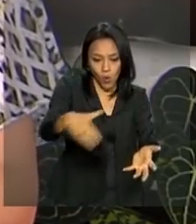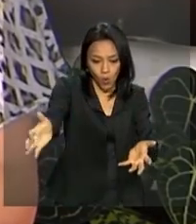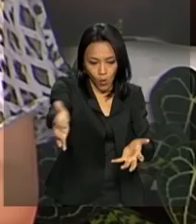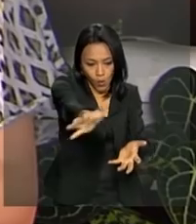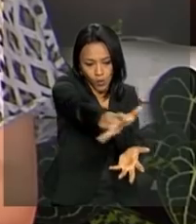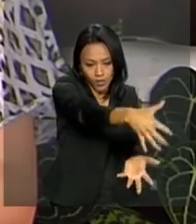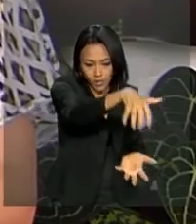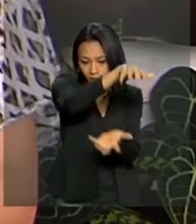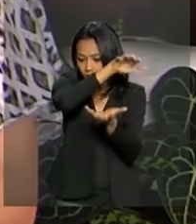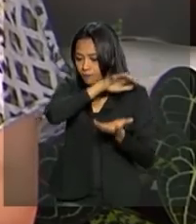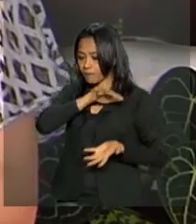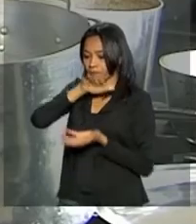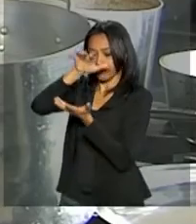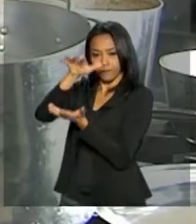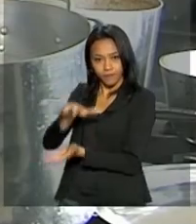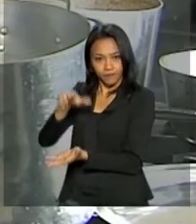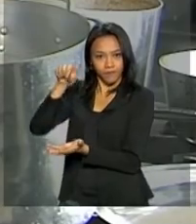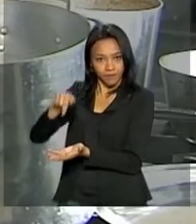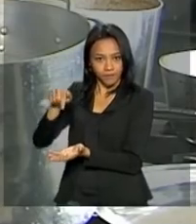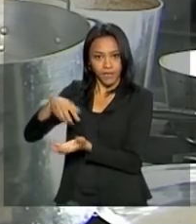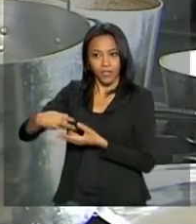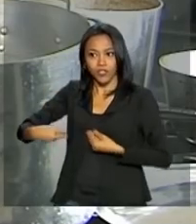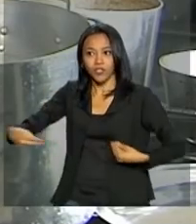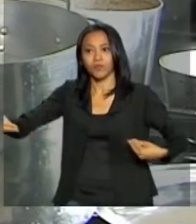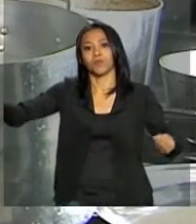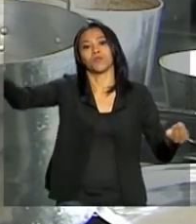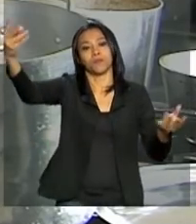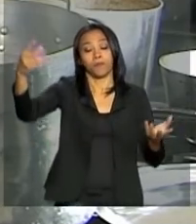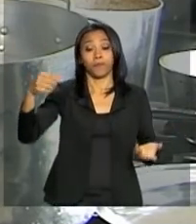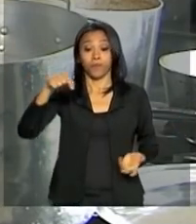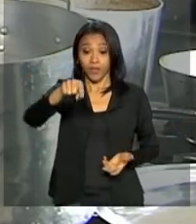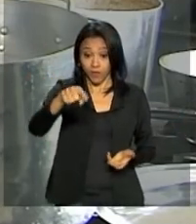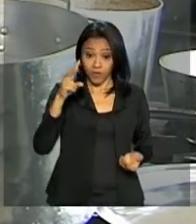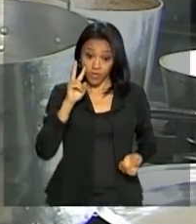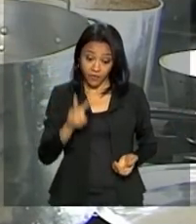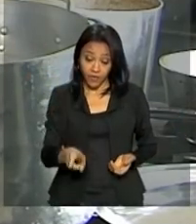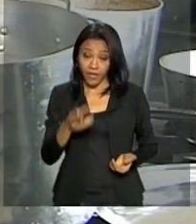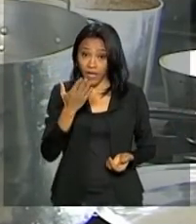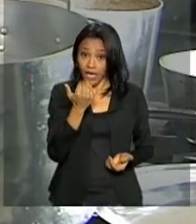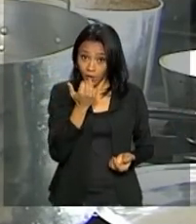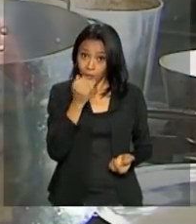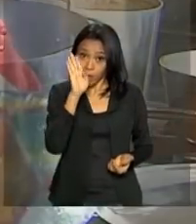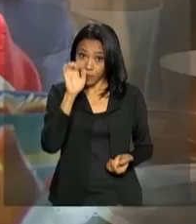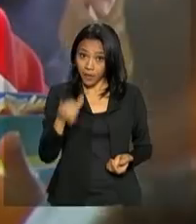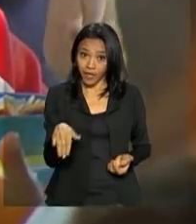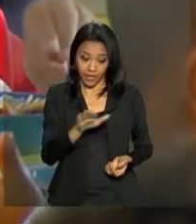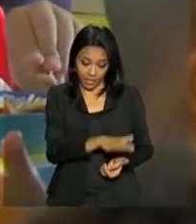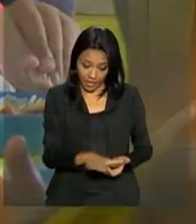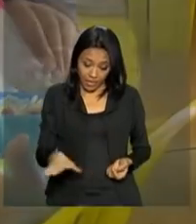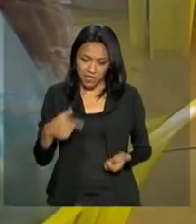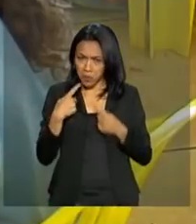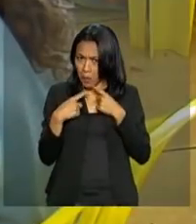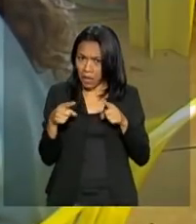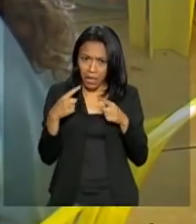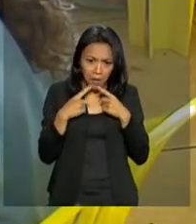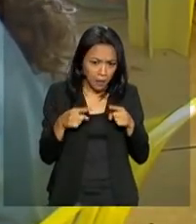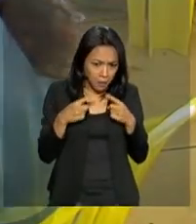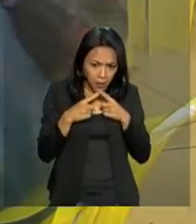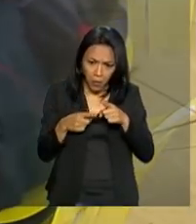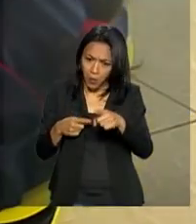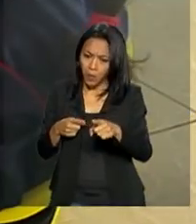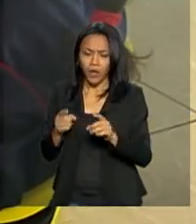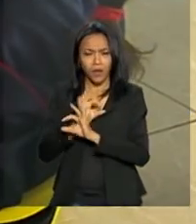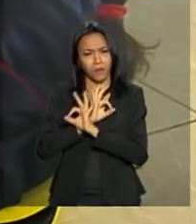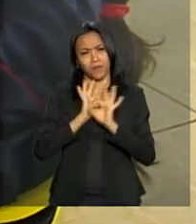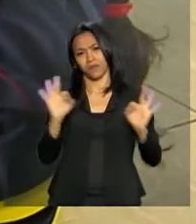rapidamente vai ser consumido você fazer a comida você vê que a criança se alimentou bem e não reclamou não ter reclamação